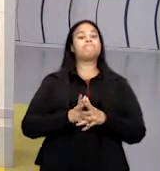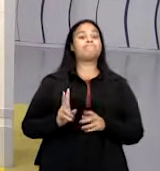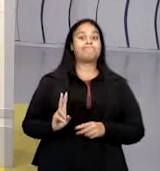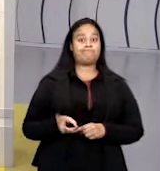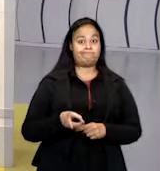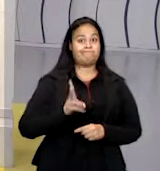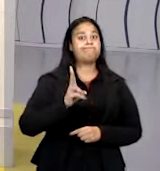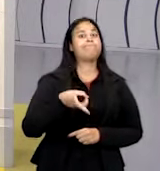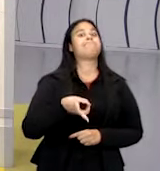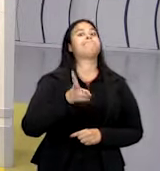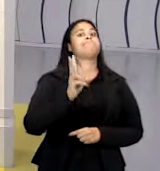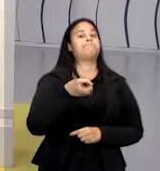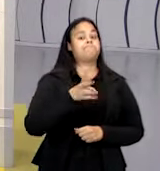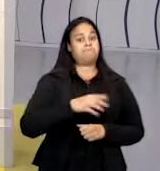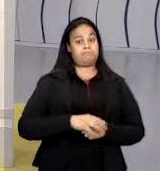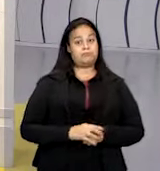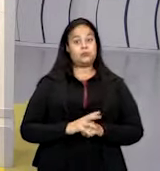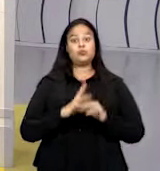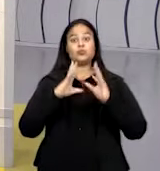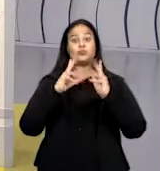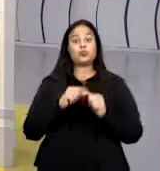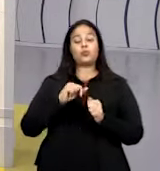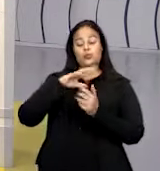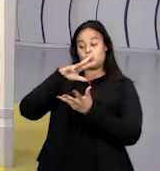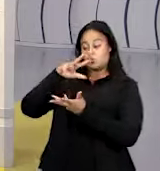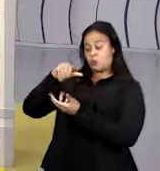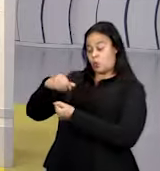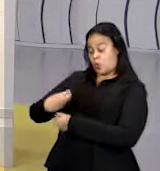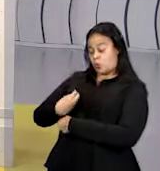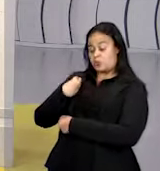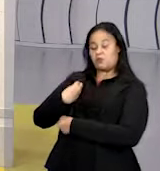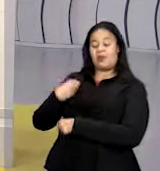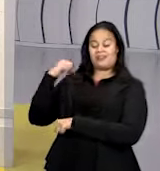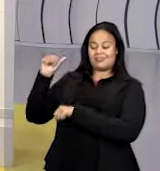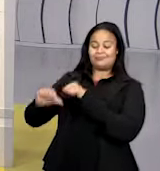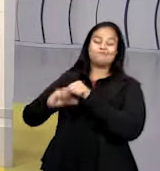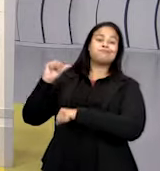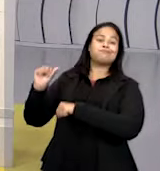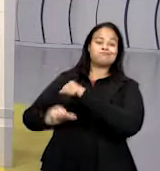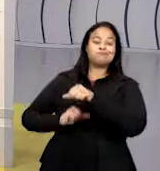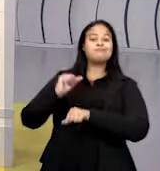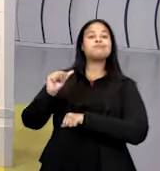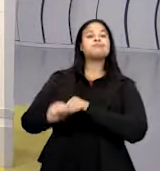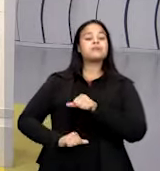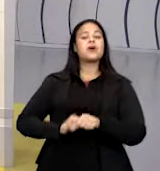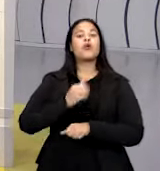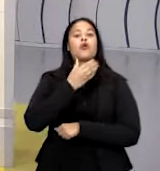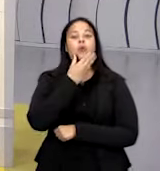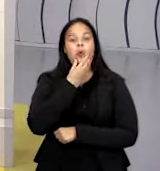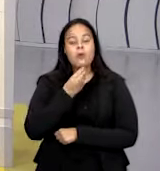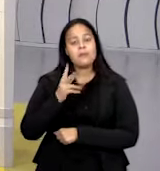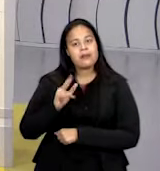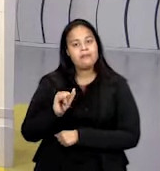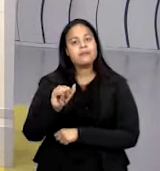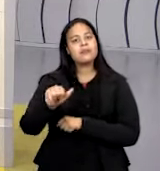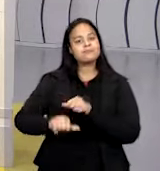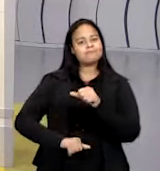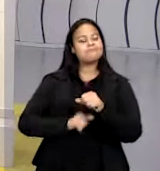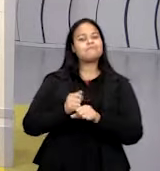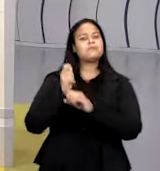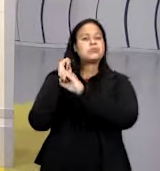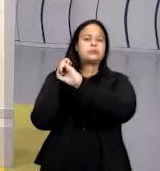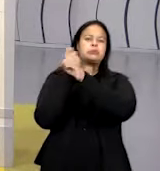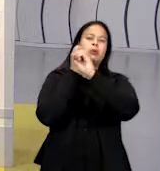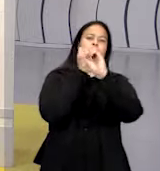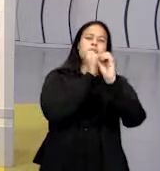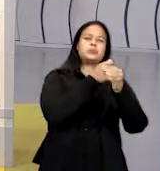que tem no mundo que a gente habita é modificado pelo homem. Cada construção,